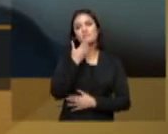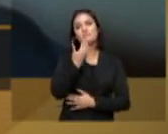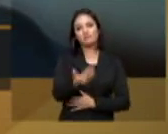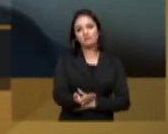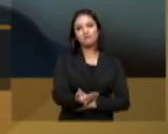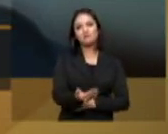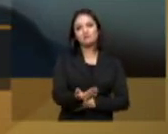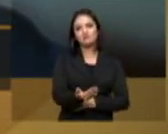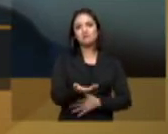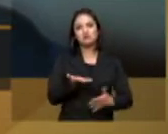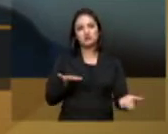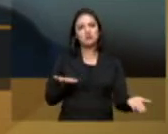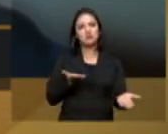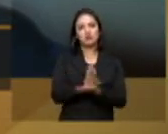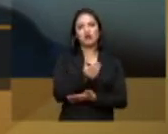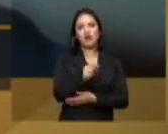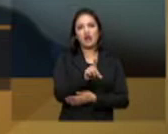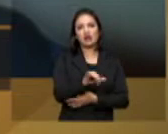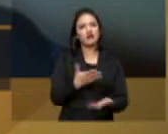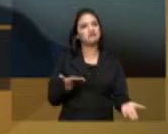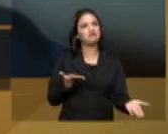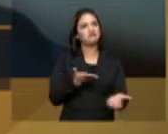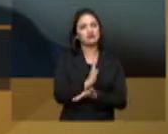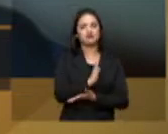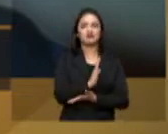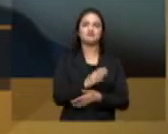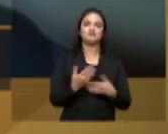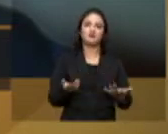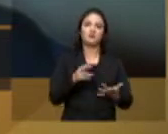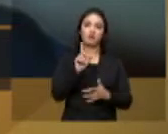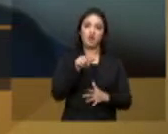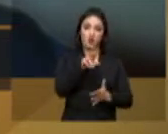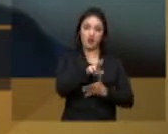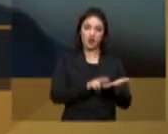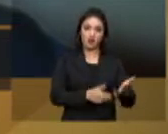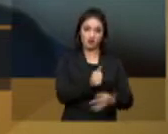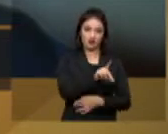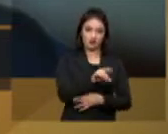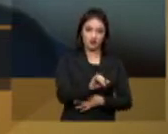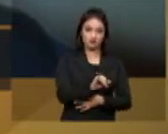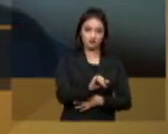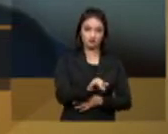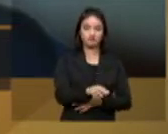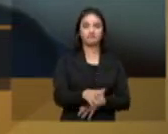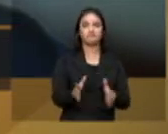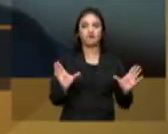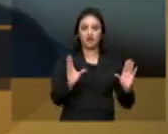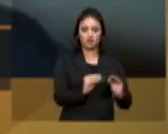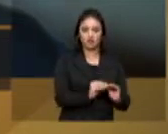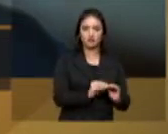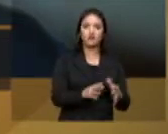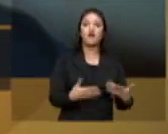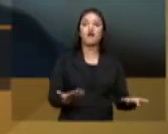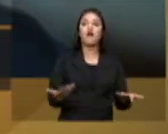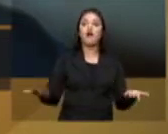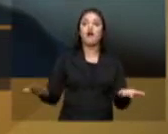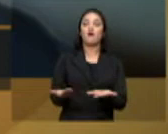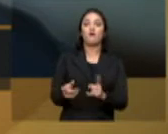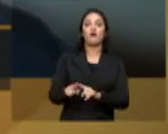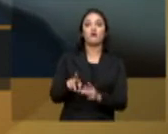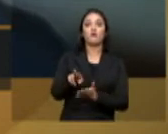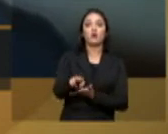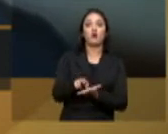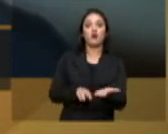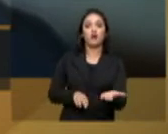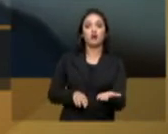nesta ação direta de inconstitucionalidade. Também, de maneira resumida, passo um